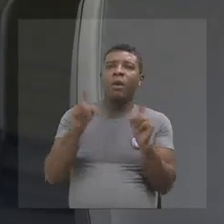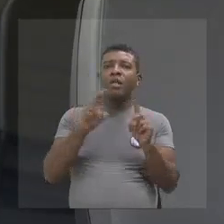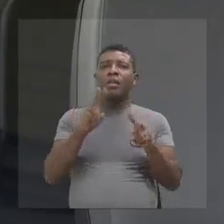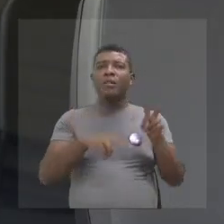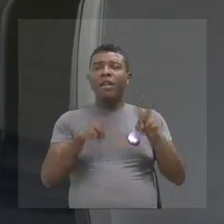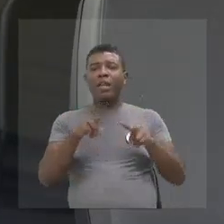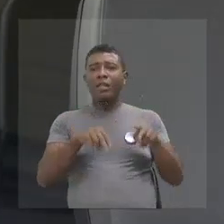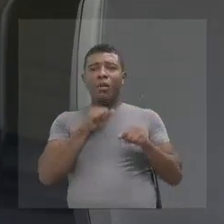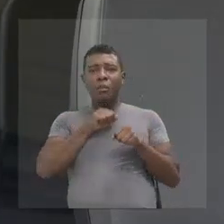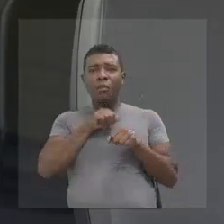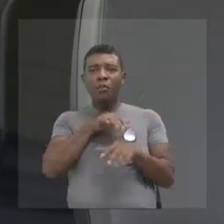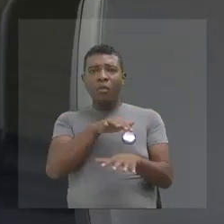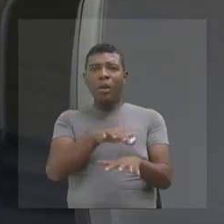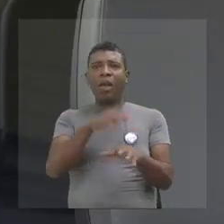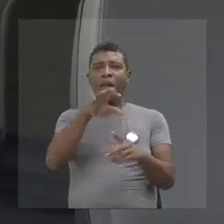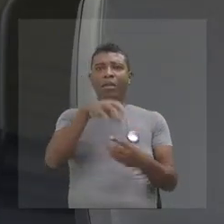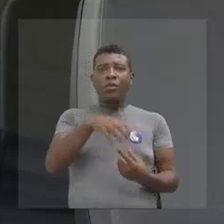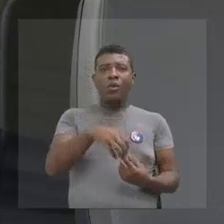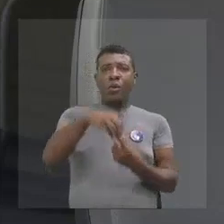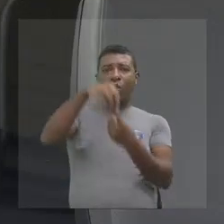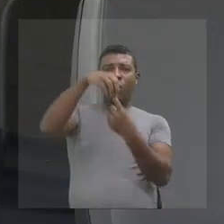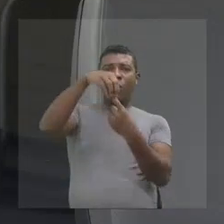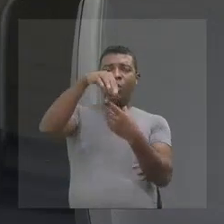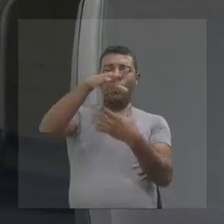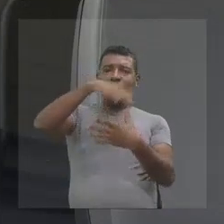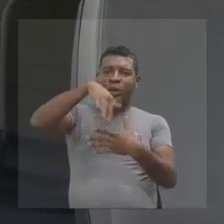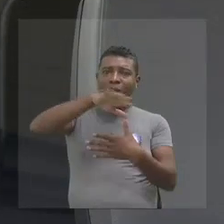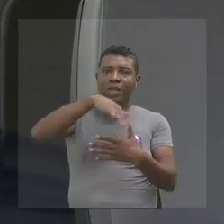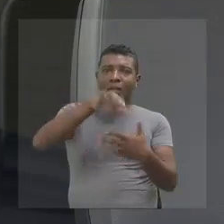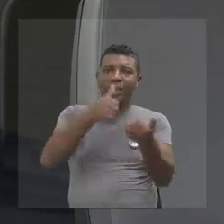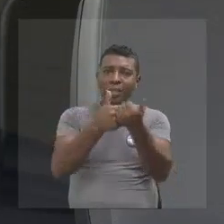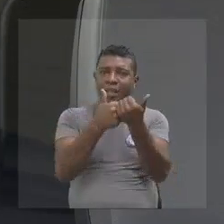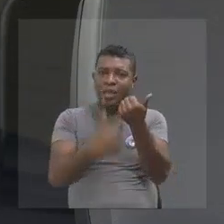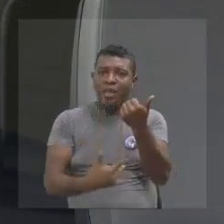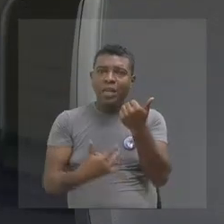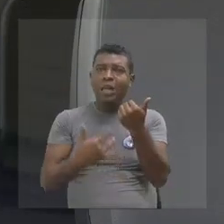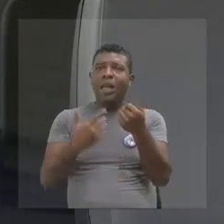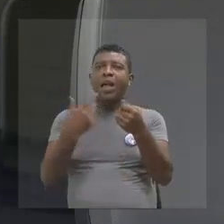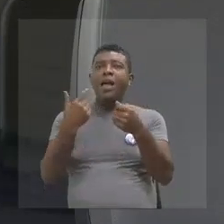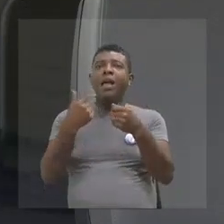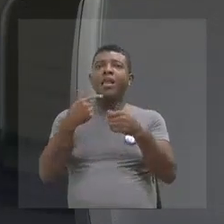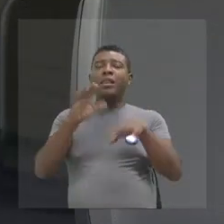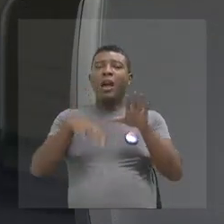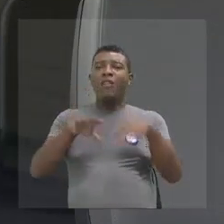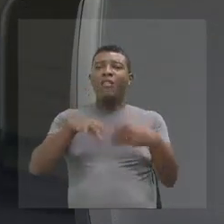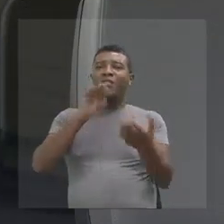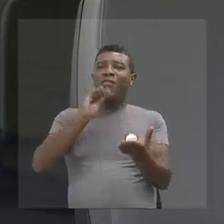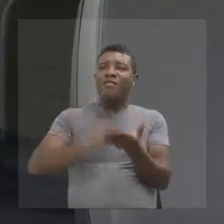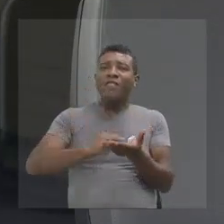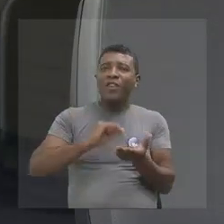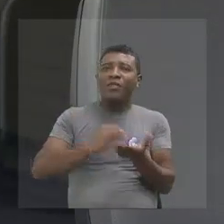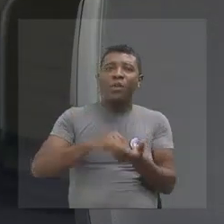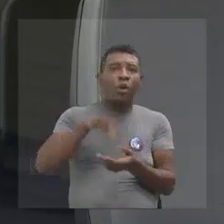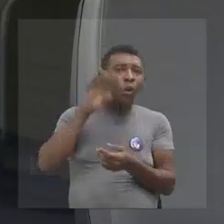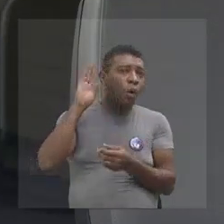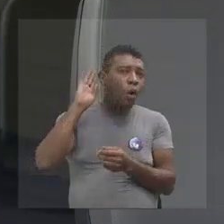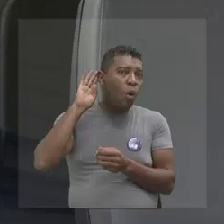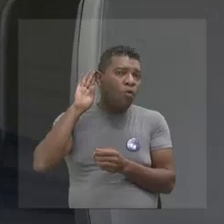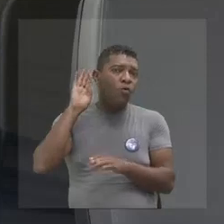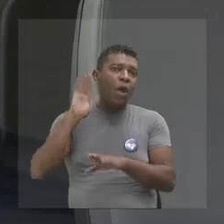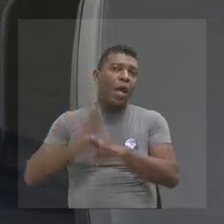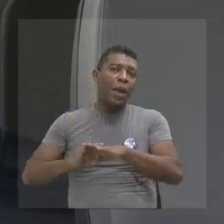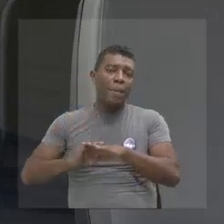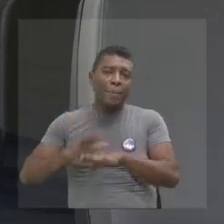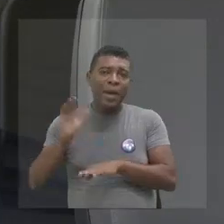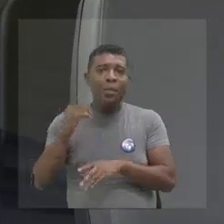movimentos das lideranças que faltou é Talvez uma escuta maior para pensar a construção